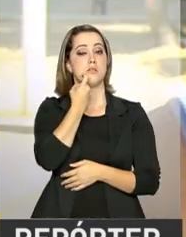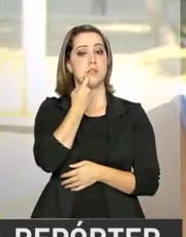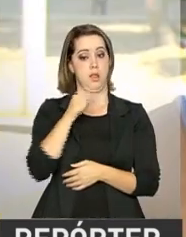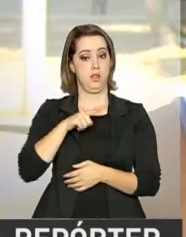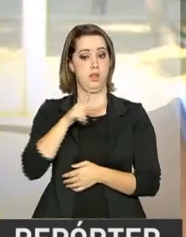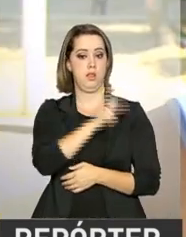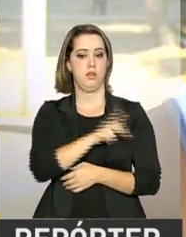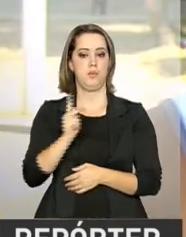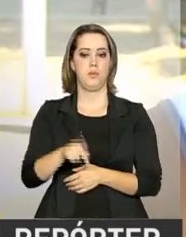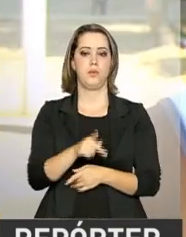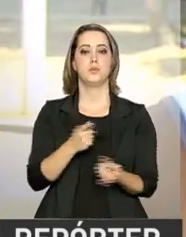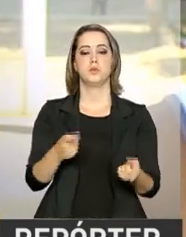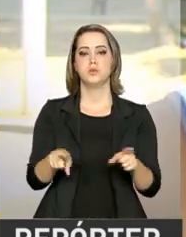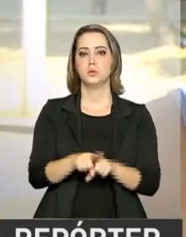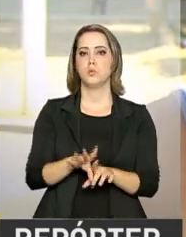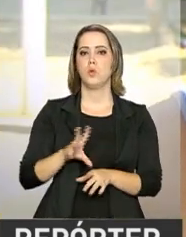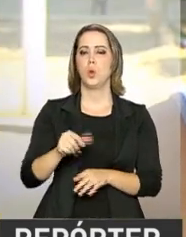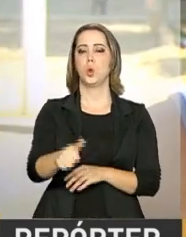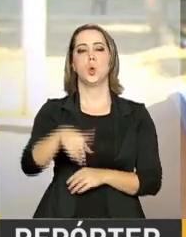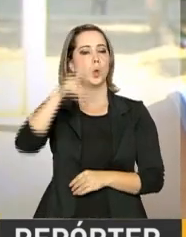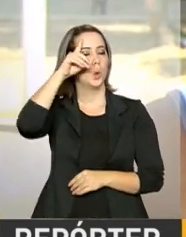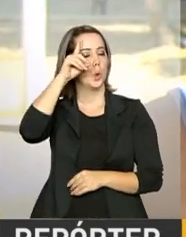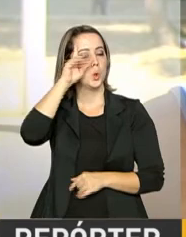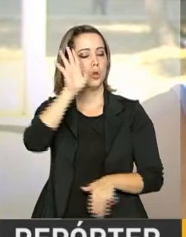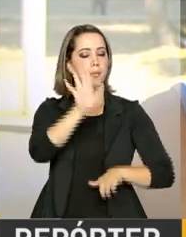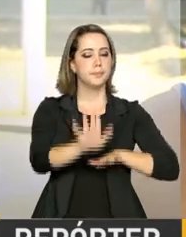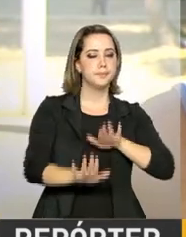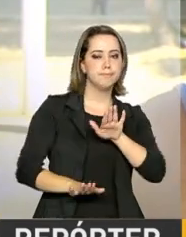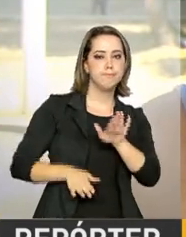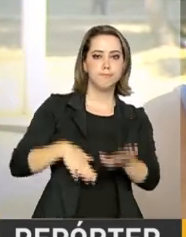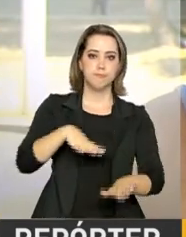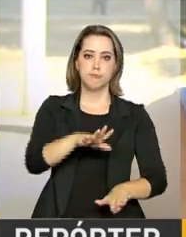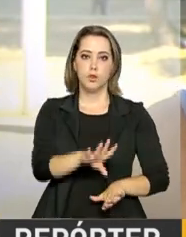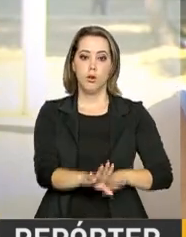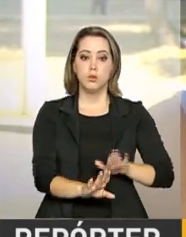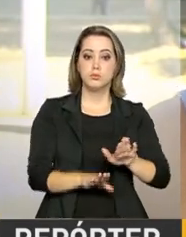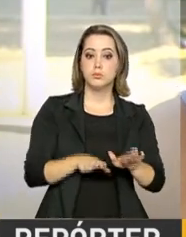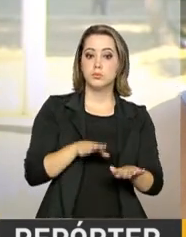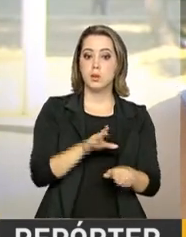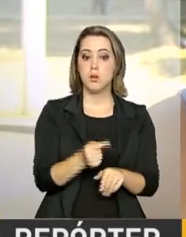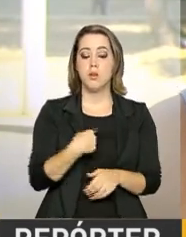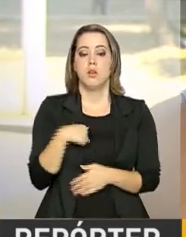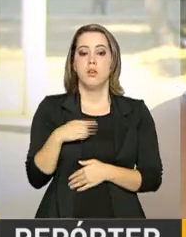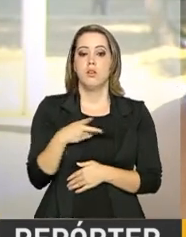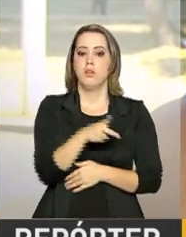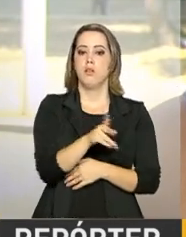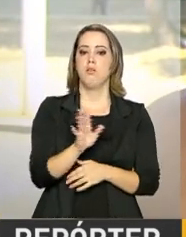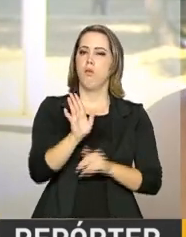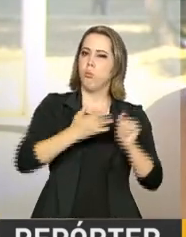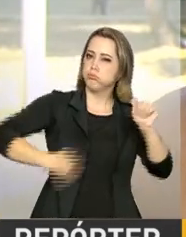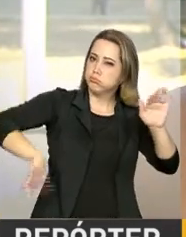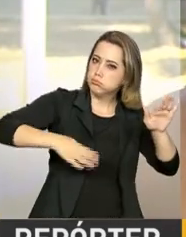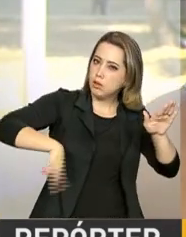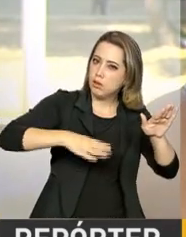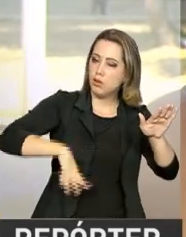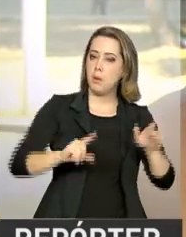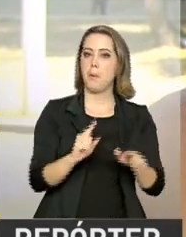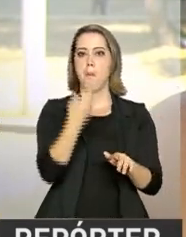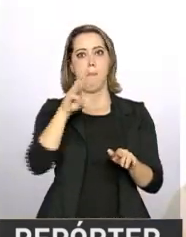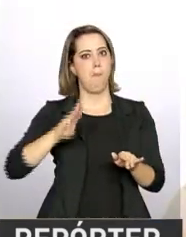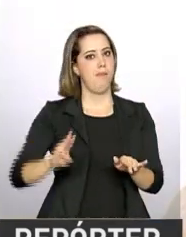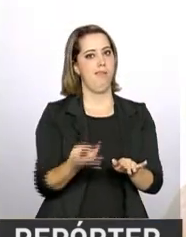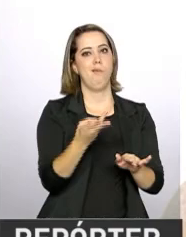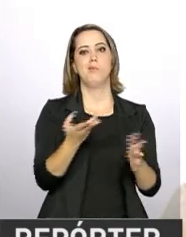aparelhos. Todos os dias uma caminhada. E vou lá para o Fluminense, faço uma natação,